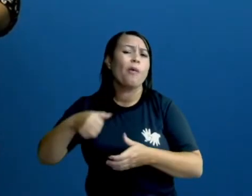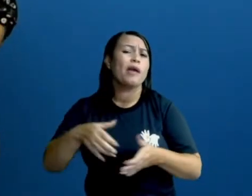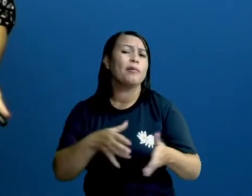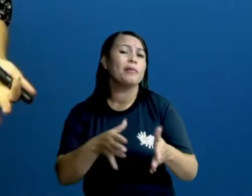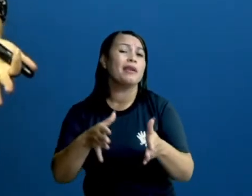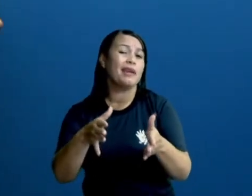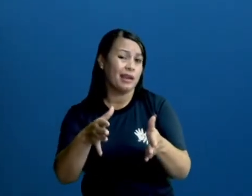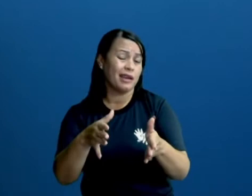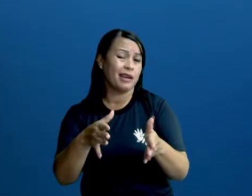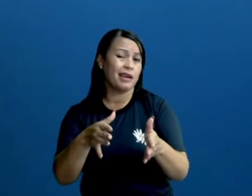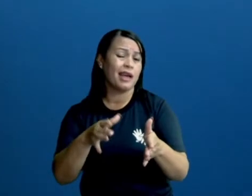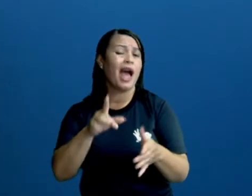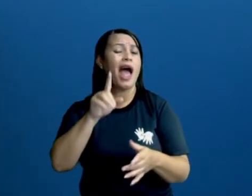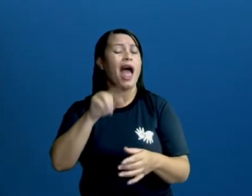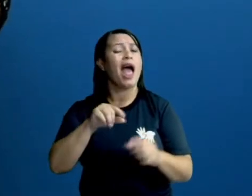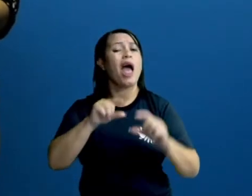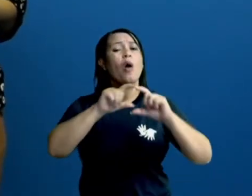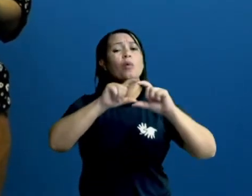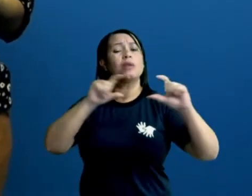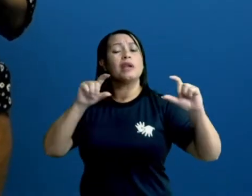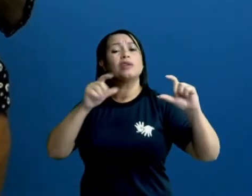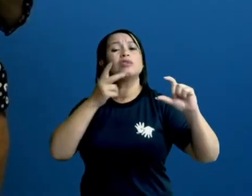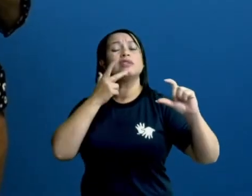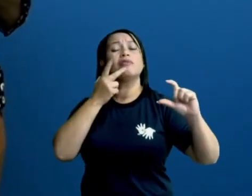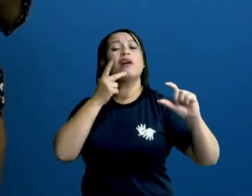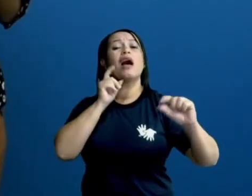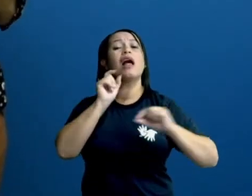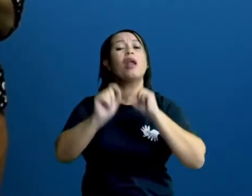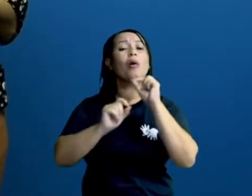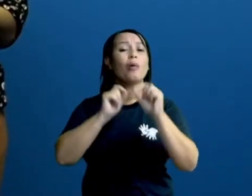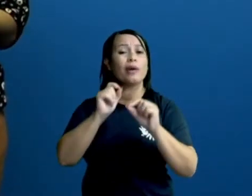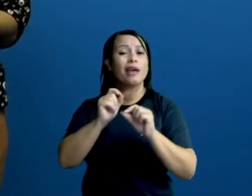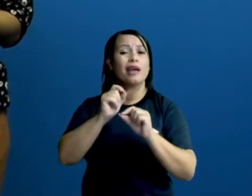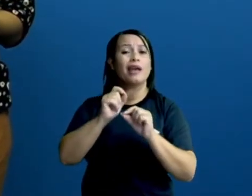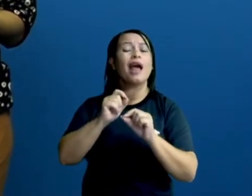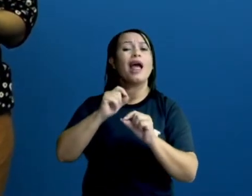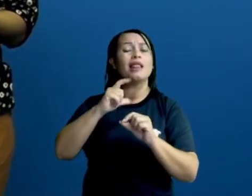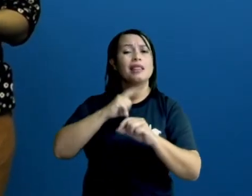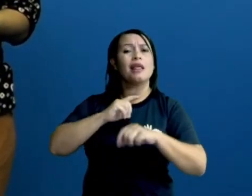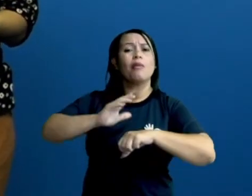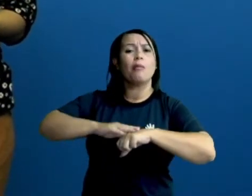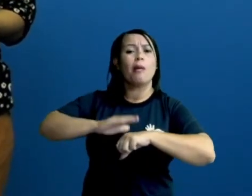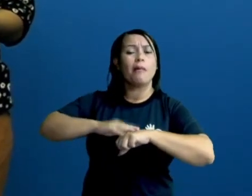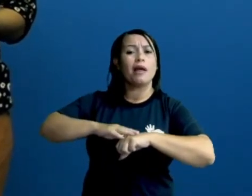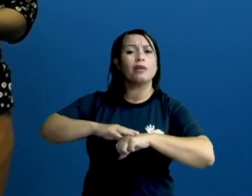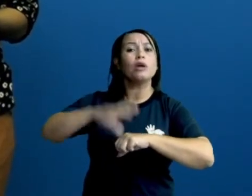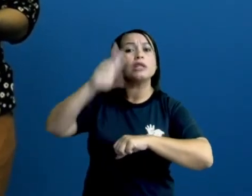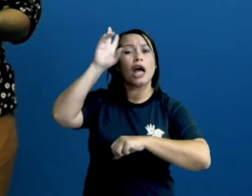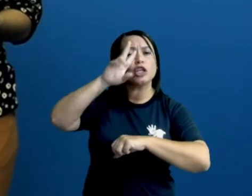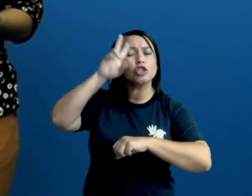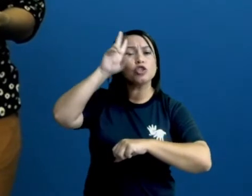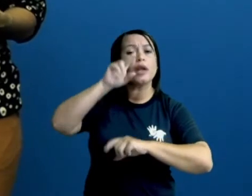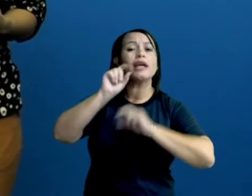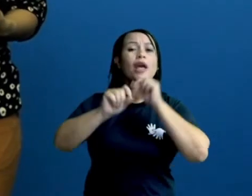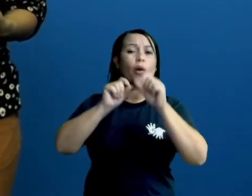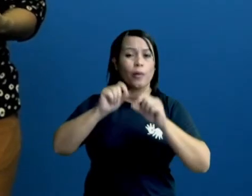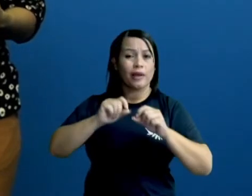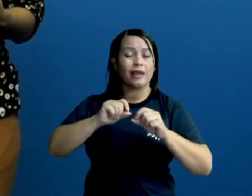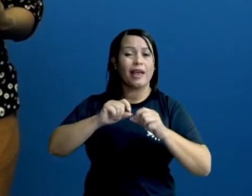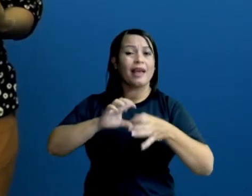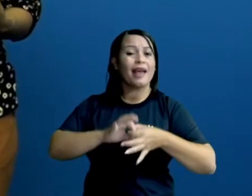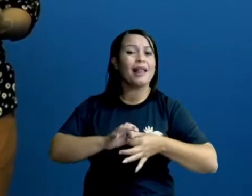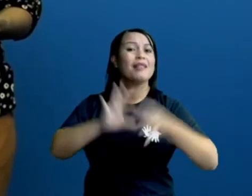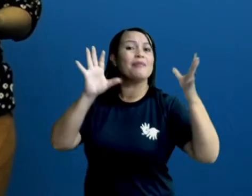margens plácidas? Esse trecho está ligando-se a um fato histórico que é a independência